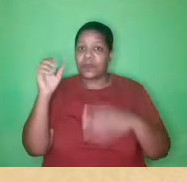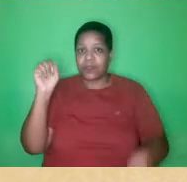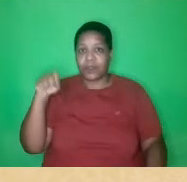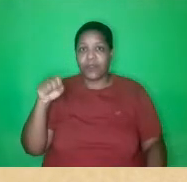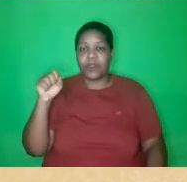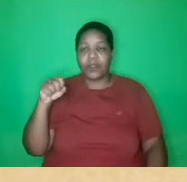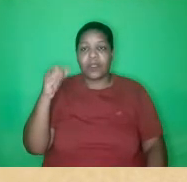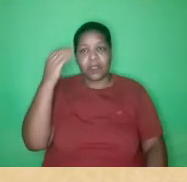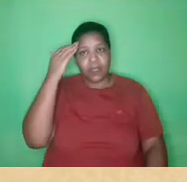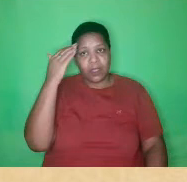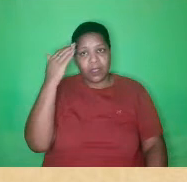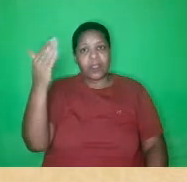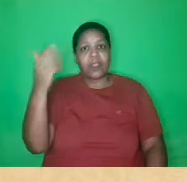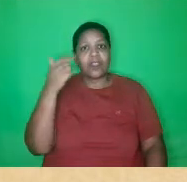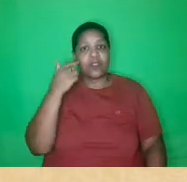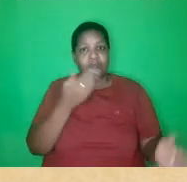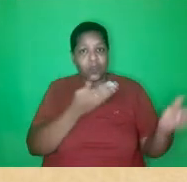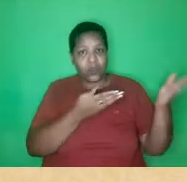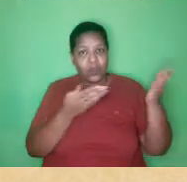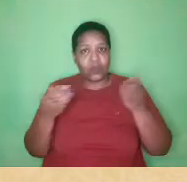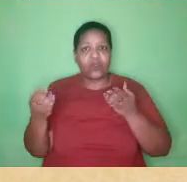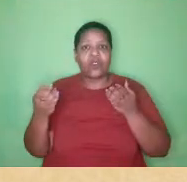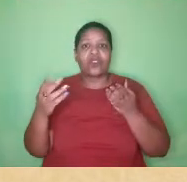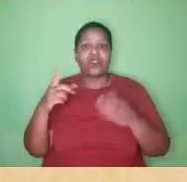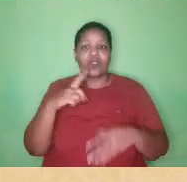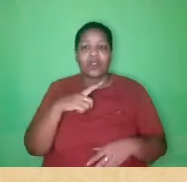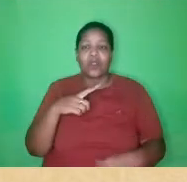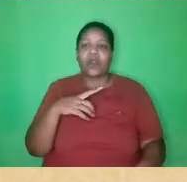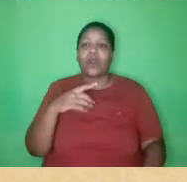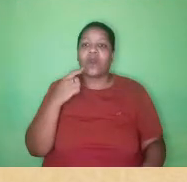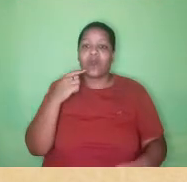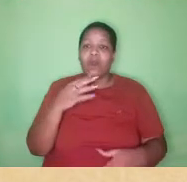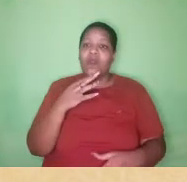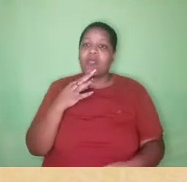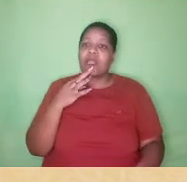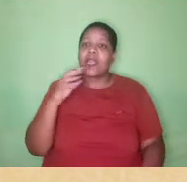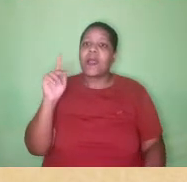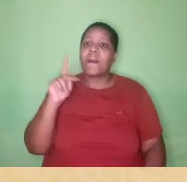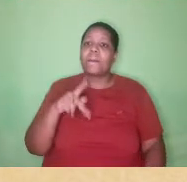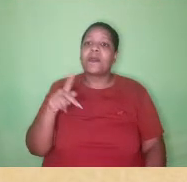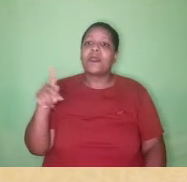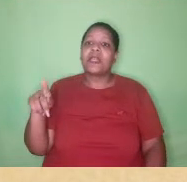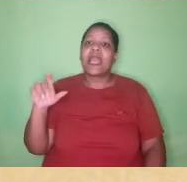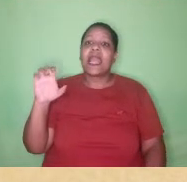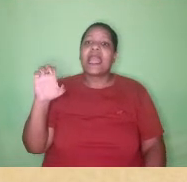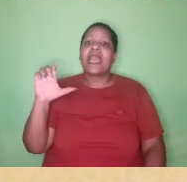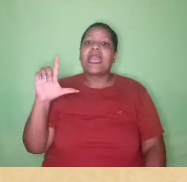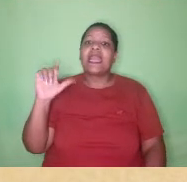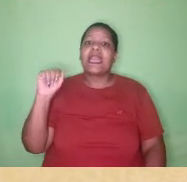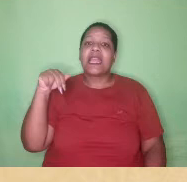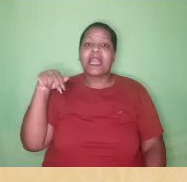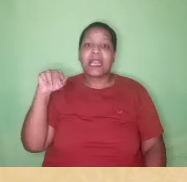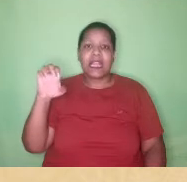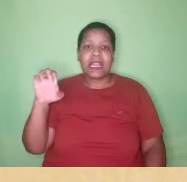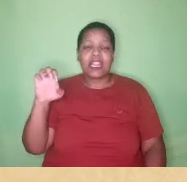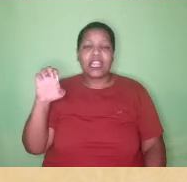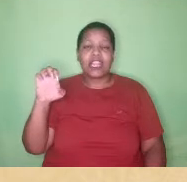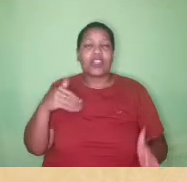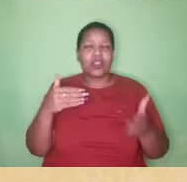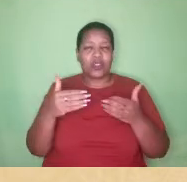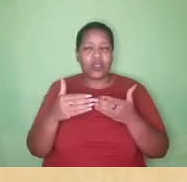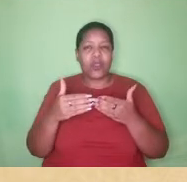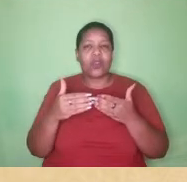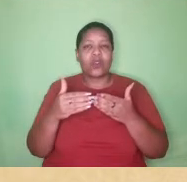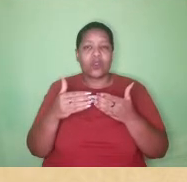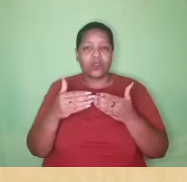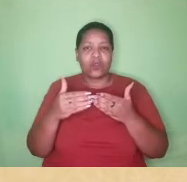muito o convite. Estou conhecendo agora a professora Eliane e todos os demais coordenadores. A minha autodescrição, bom, eu